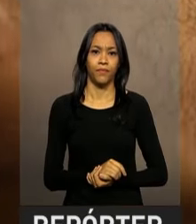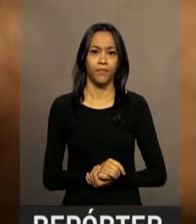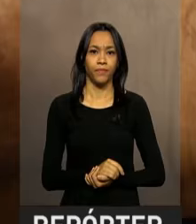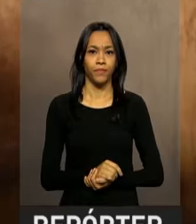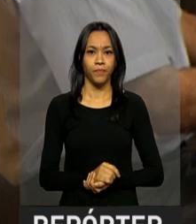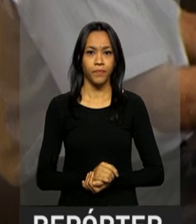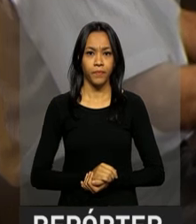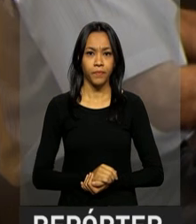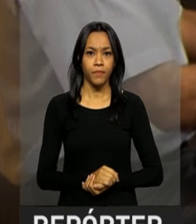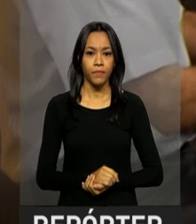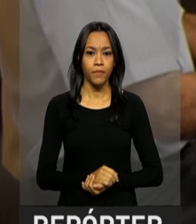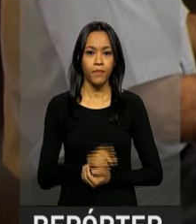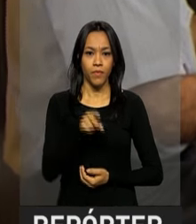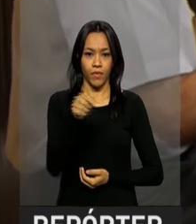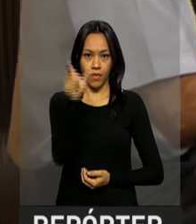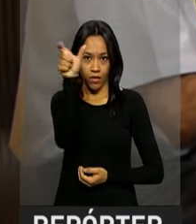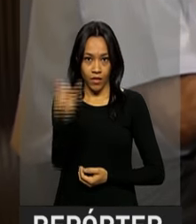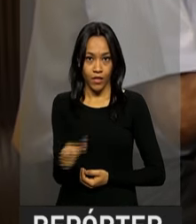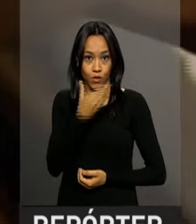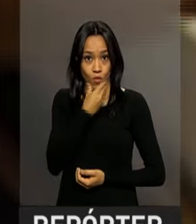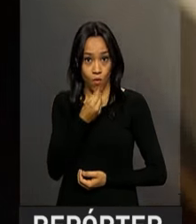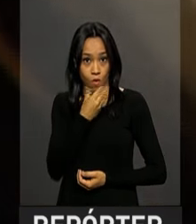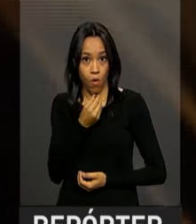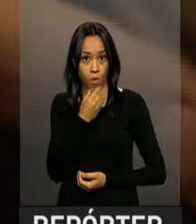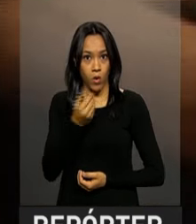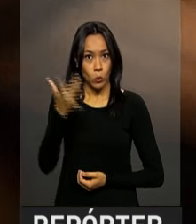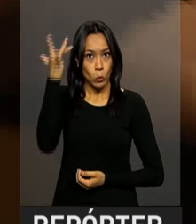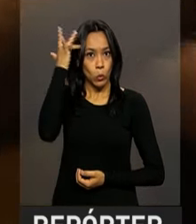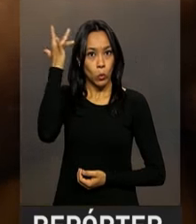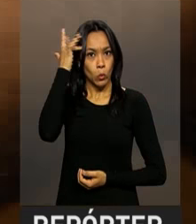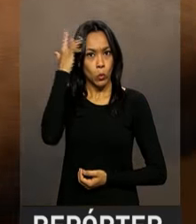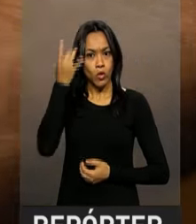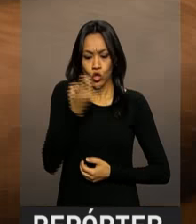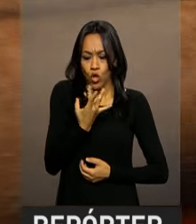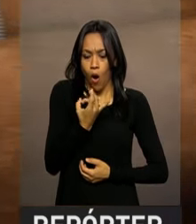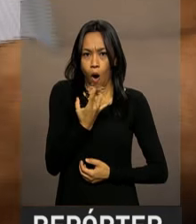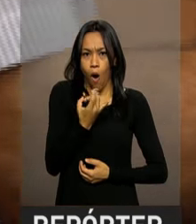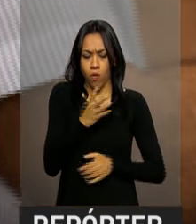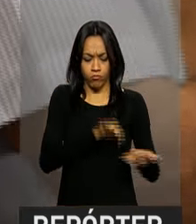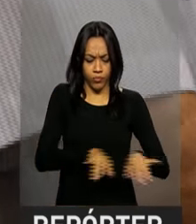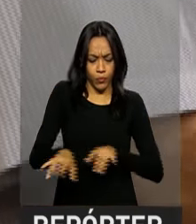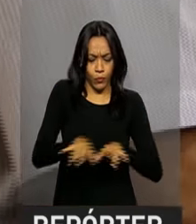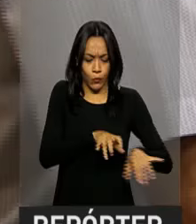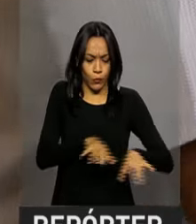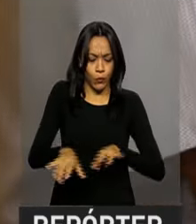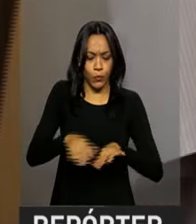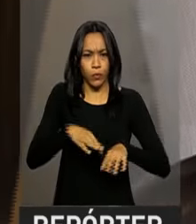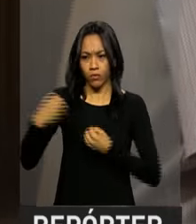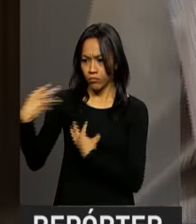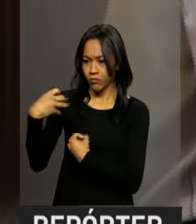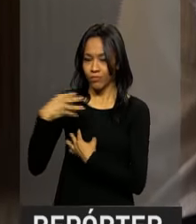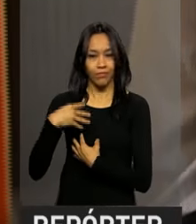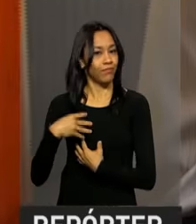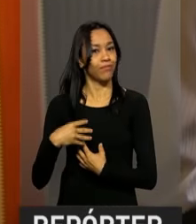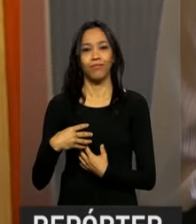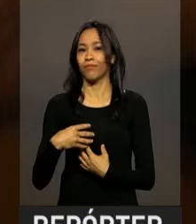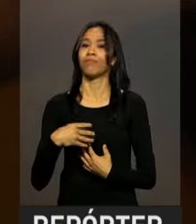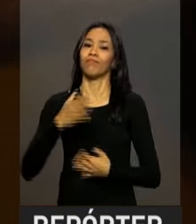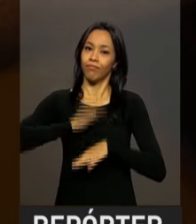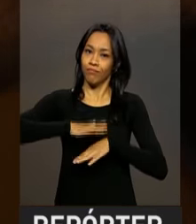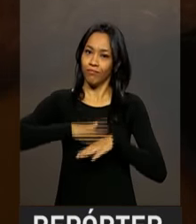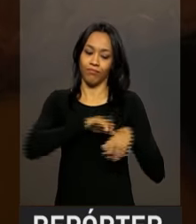diferente Rogério é autodidata aprendeu sozinho a tocar e afinar pianos de tanto conhecer os sons das